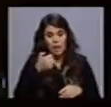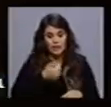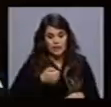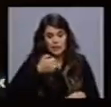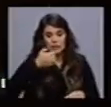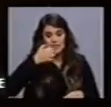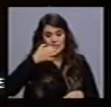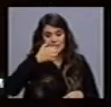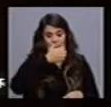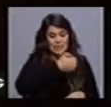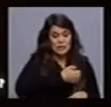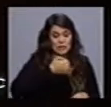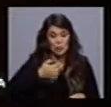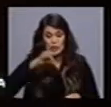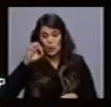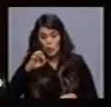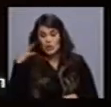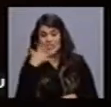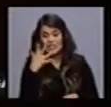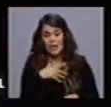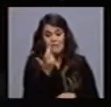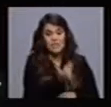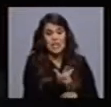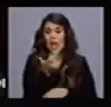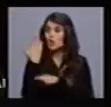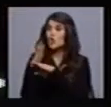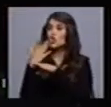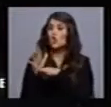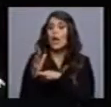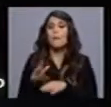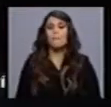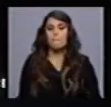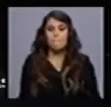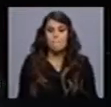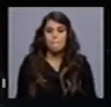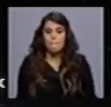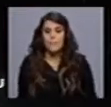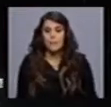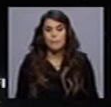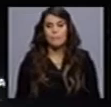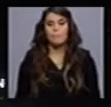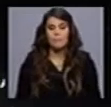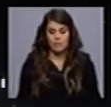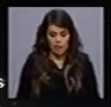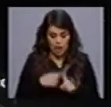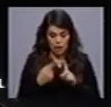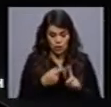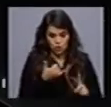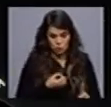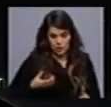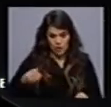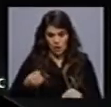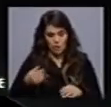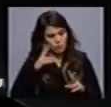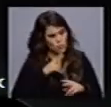558 dias eles ficaram expostas precisamente à radiação exterior da Estação Espacial Internacional. E o que é que, em 2009, quando retornaram, o que é que eles encontraram,